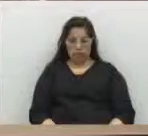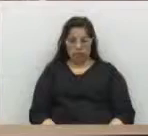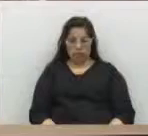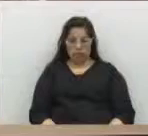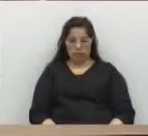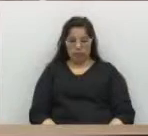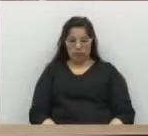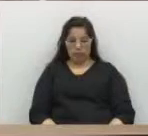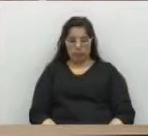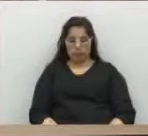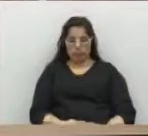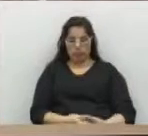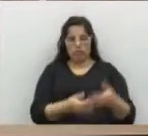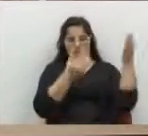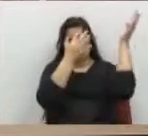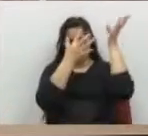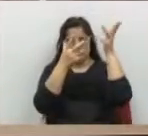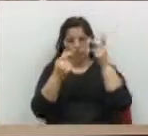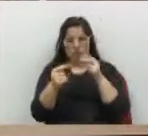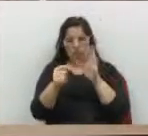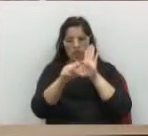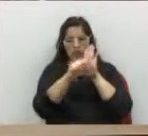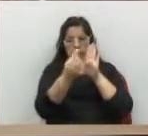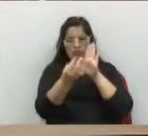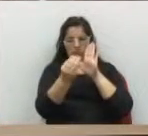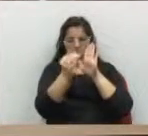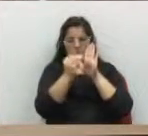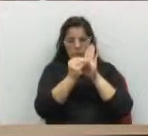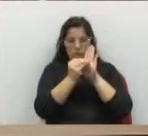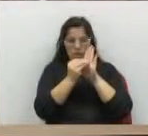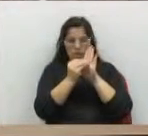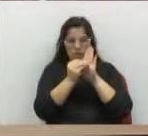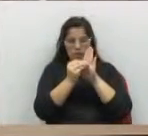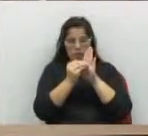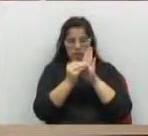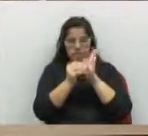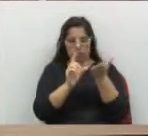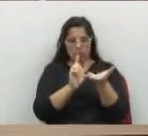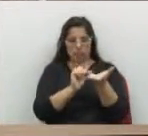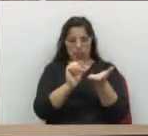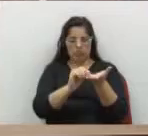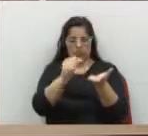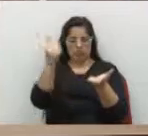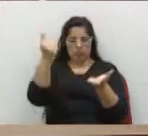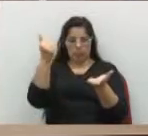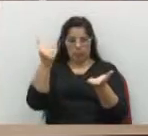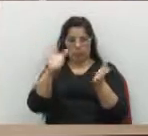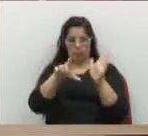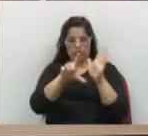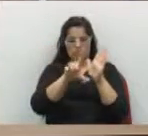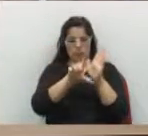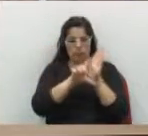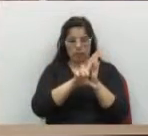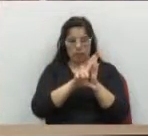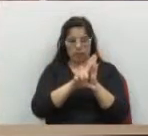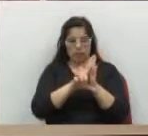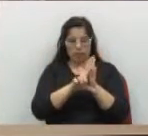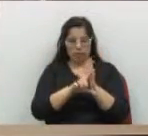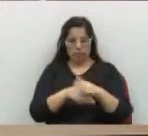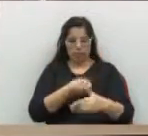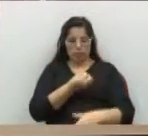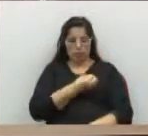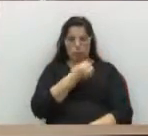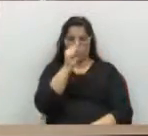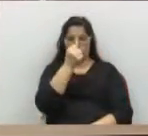Esta presidência recebe a emenda modificativa ao artigo 1º do projeto de lei número 83 e encaminha